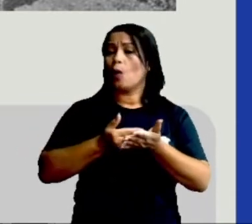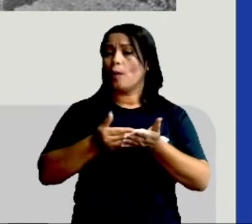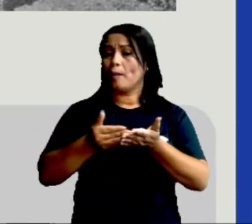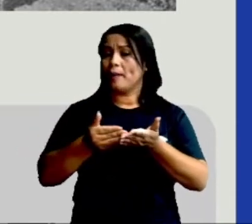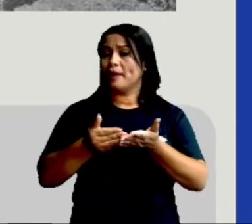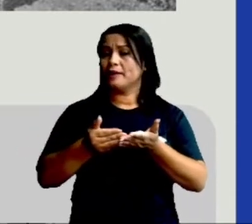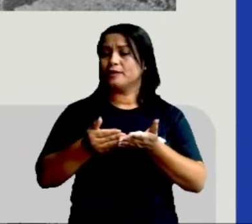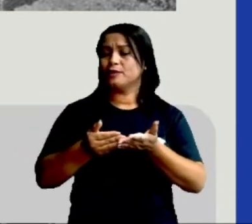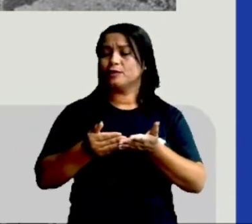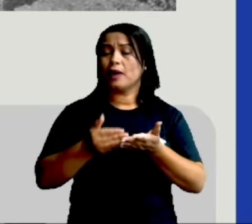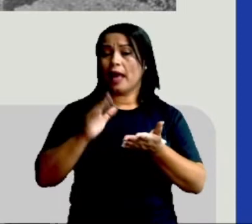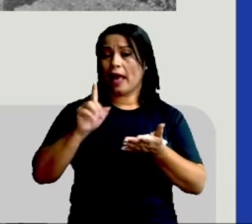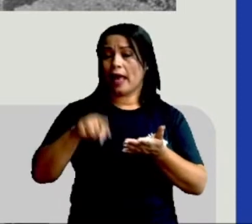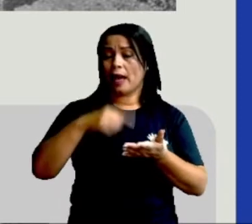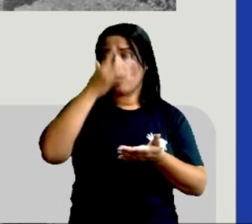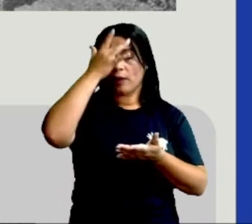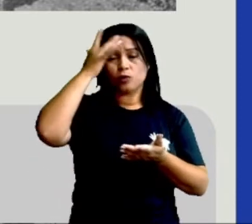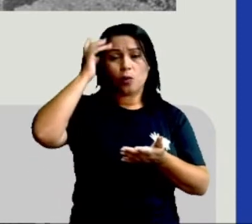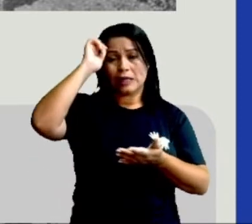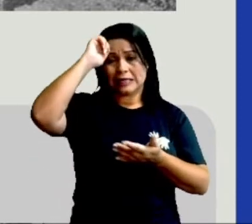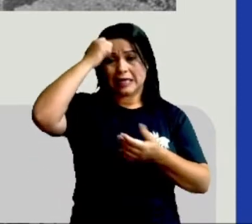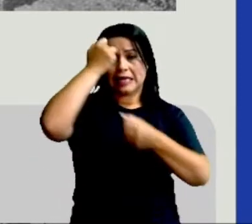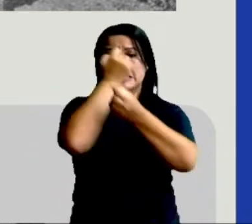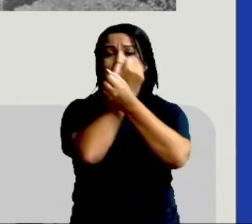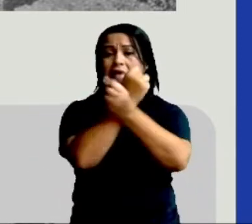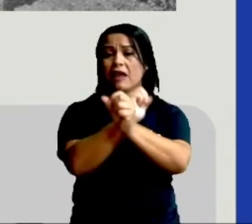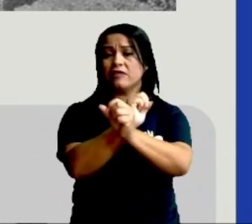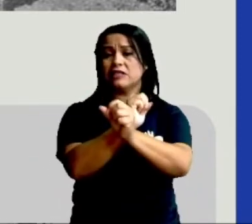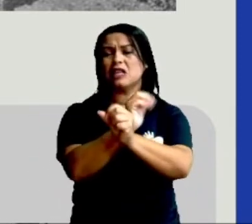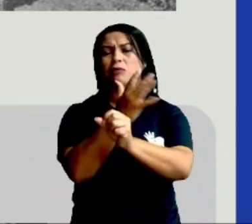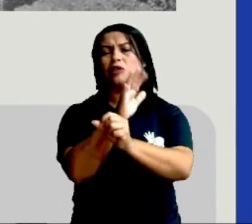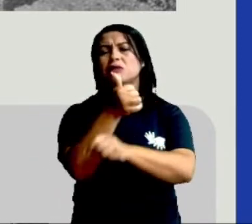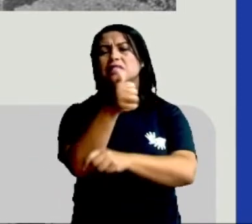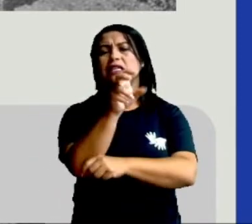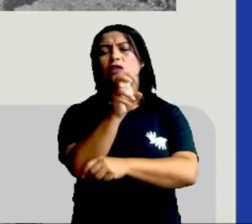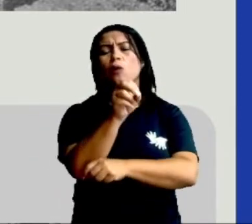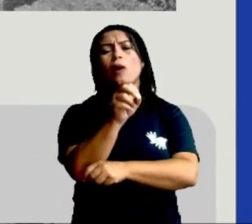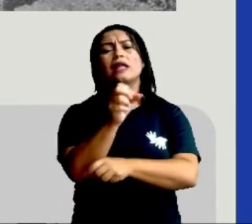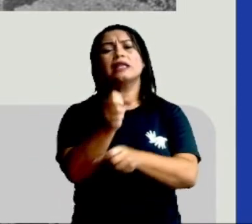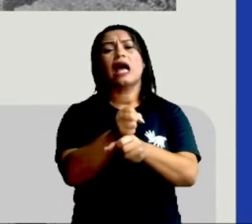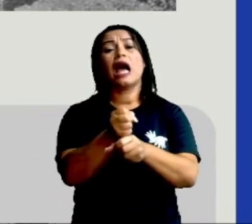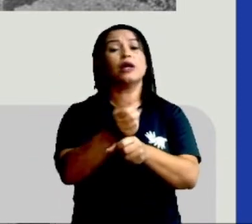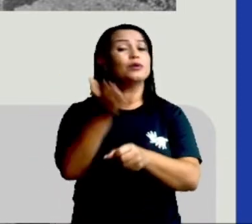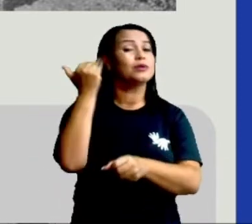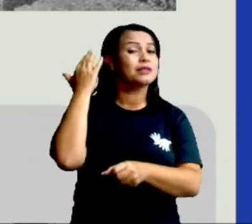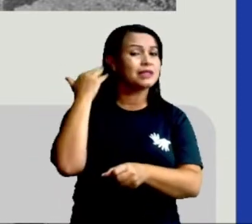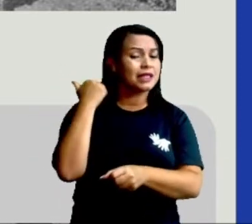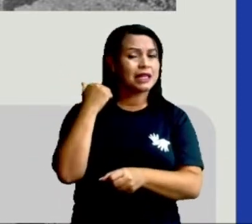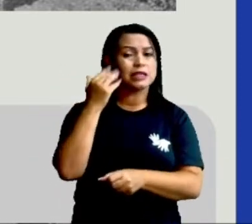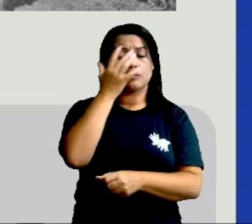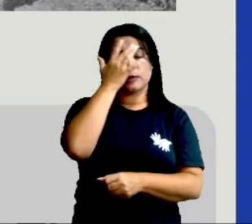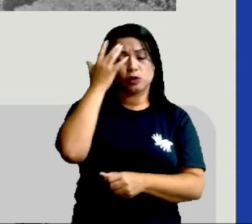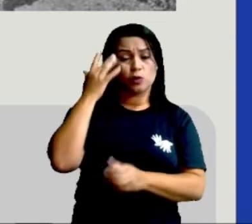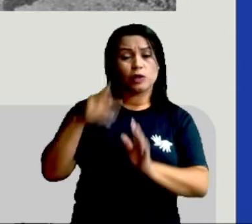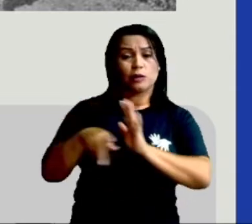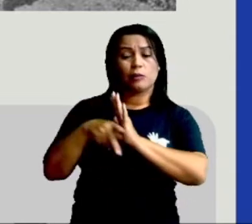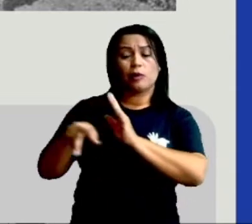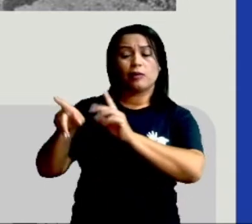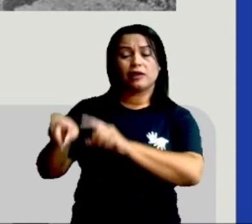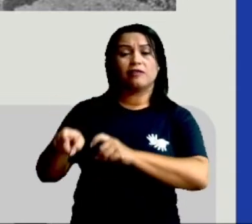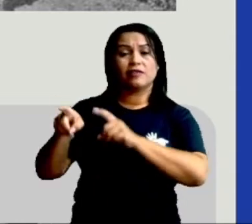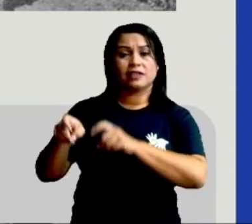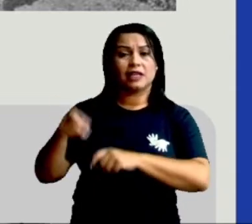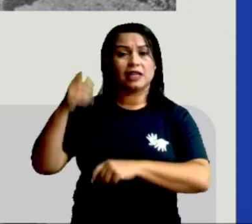eles eram negros escravizados, tá? Cerca de 150 anos atrás, fazendeiros paulistas